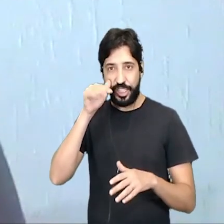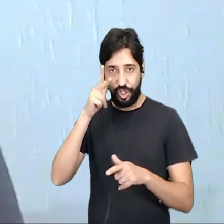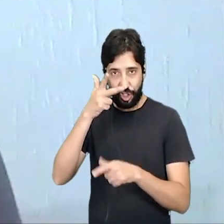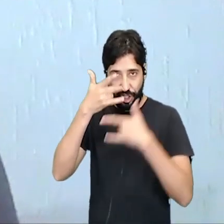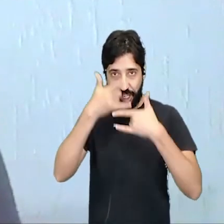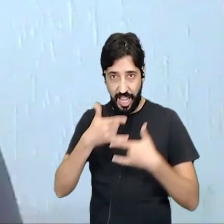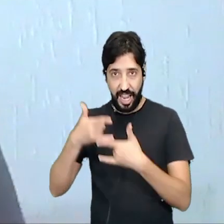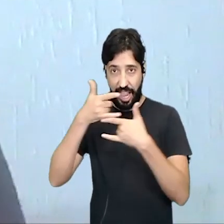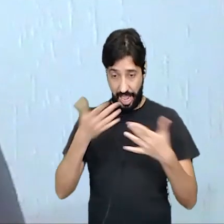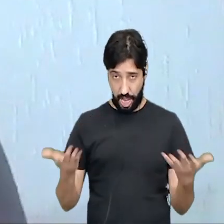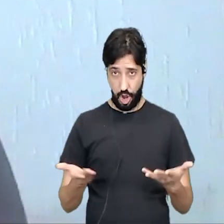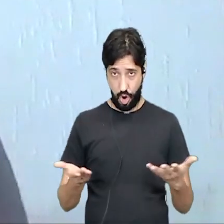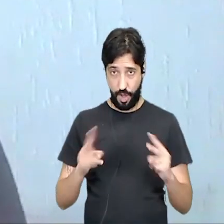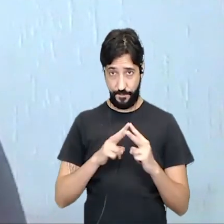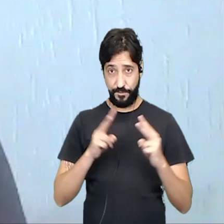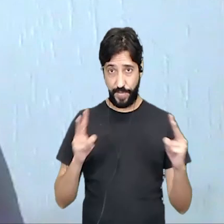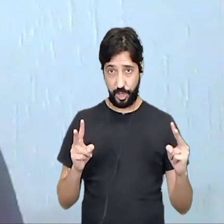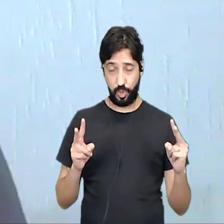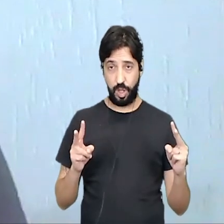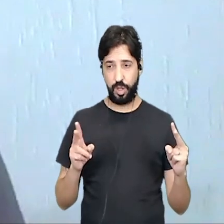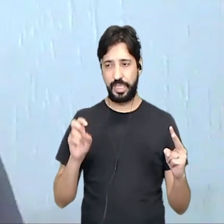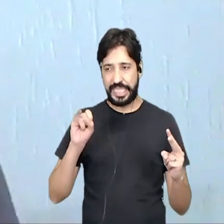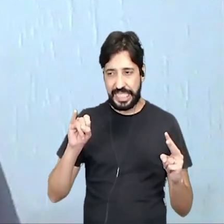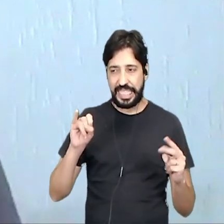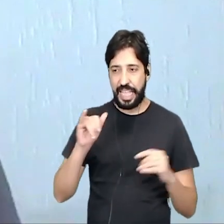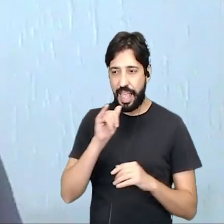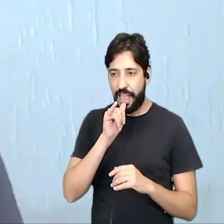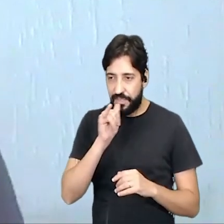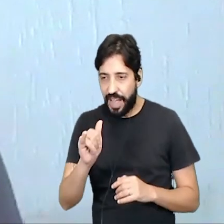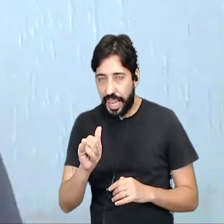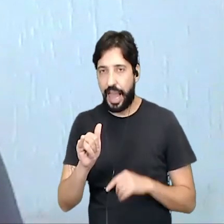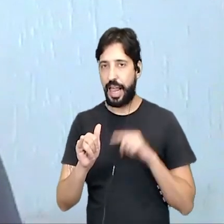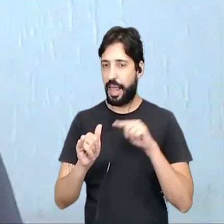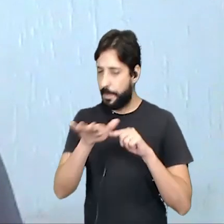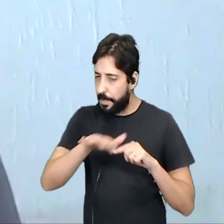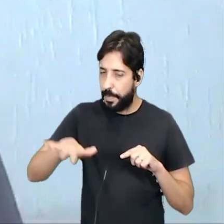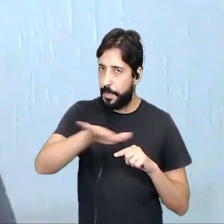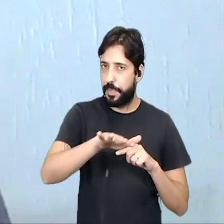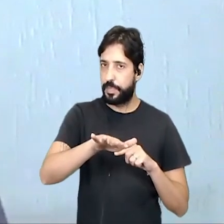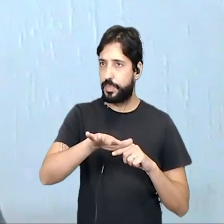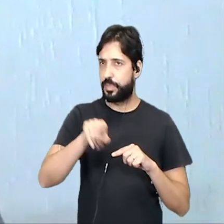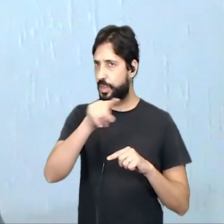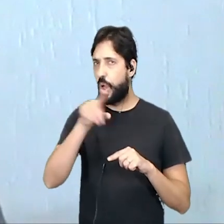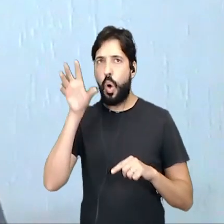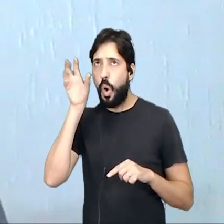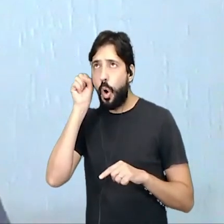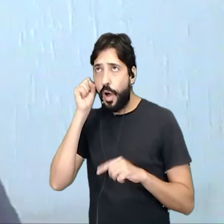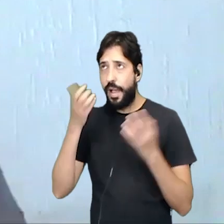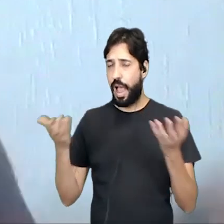escutando a gente agora, nessa conversa virtual, e a gente disser para essas 300 mil